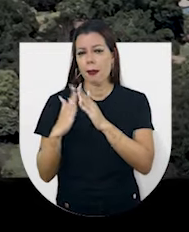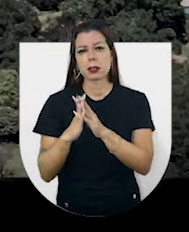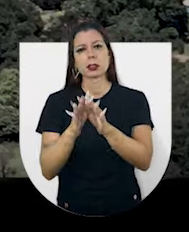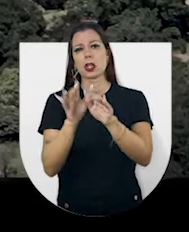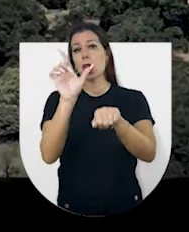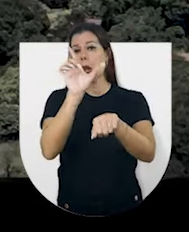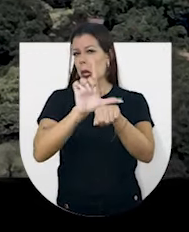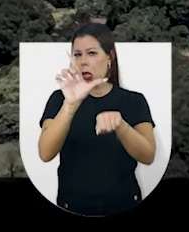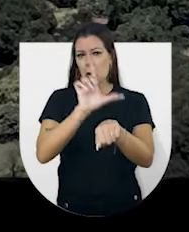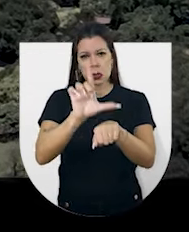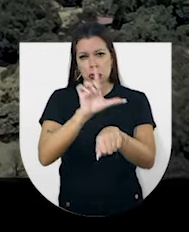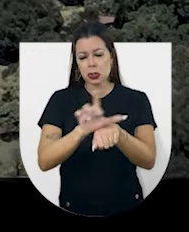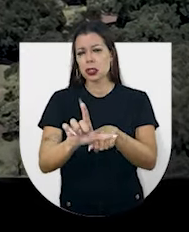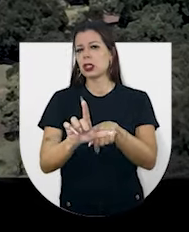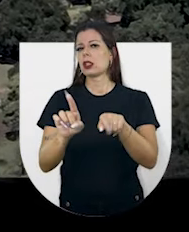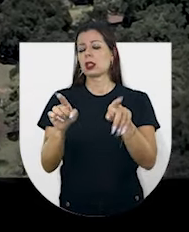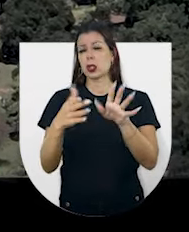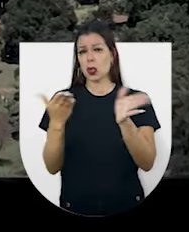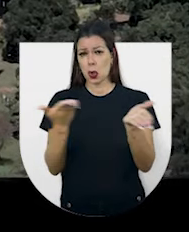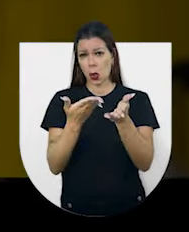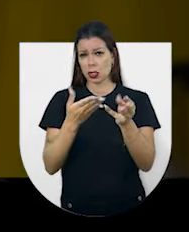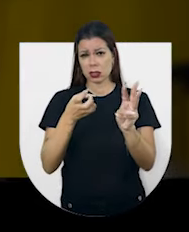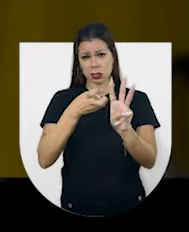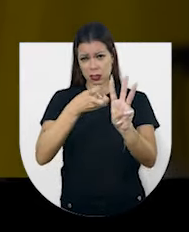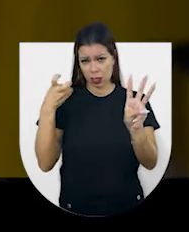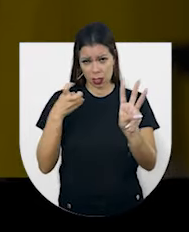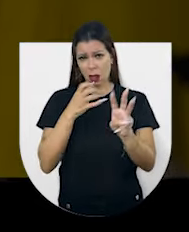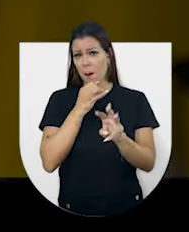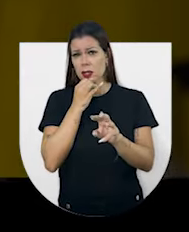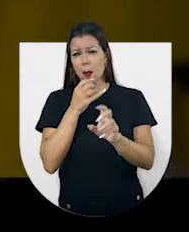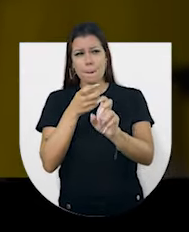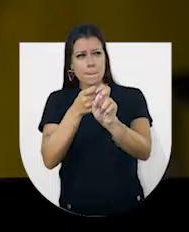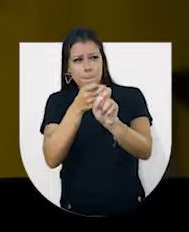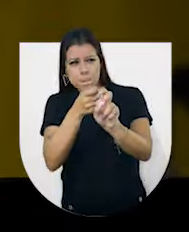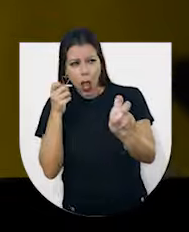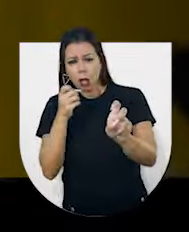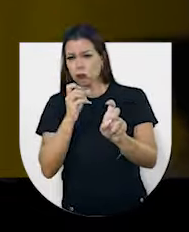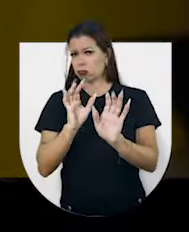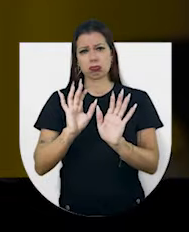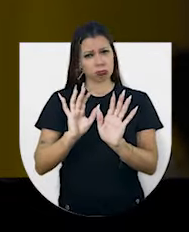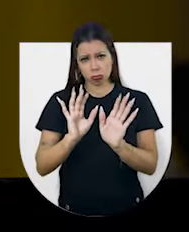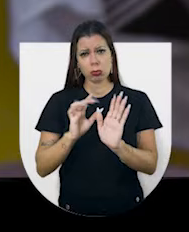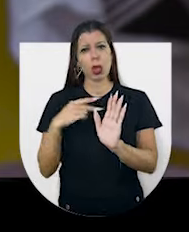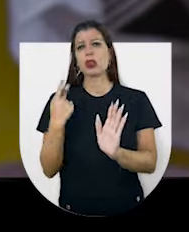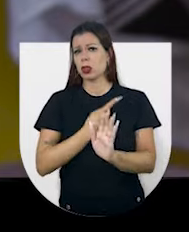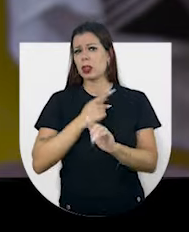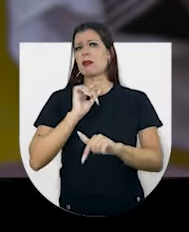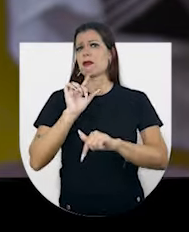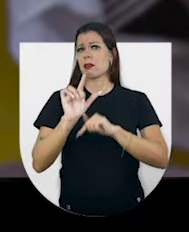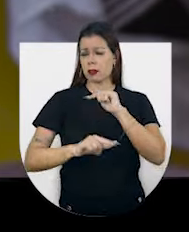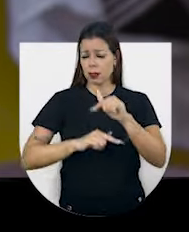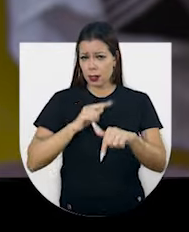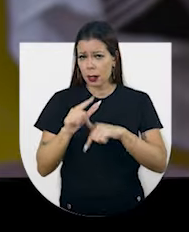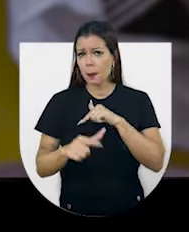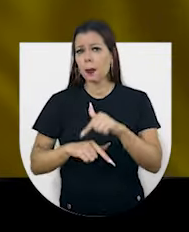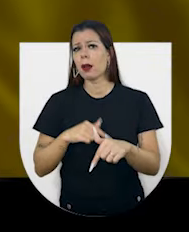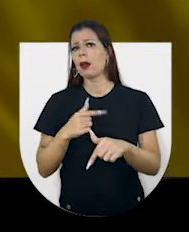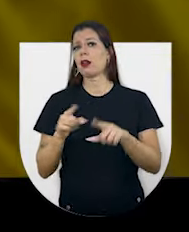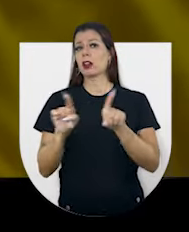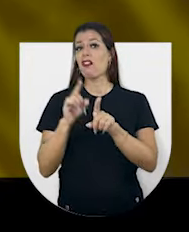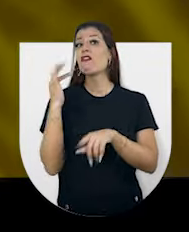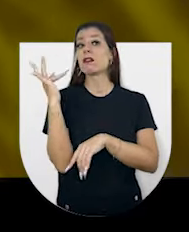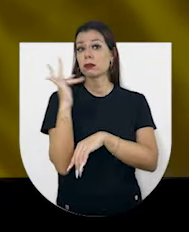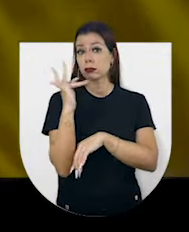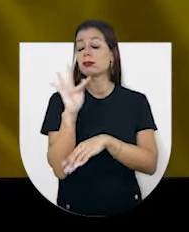tem casa, tem comércio. Hoje o indígena não vive só da caça, hoje o indígena trabalha,